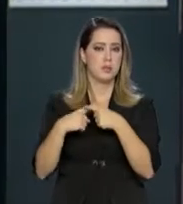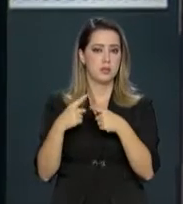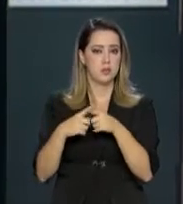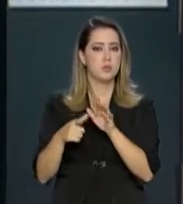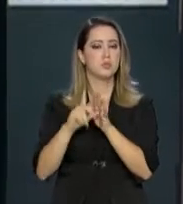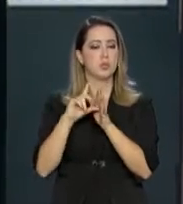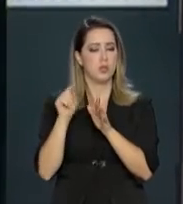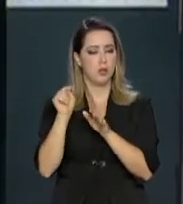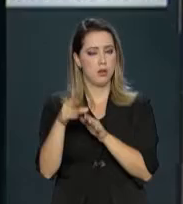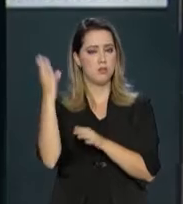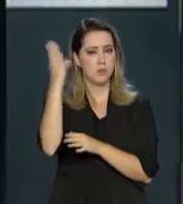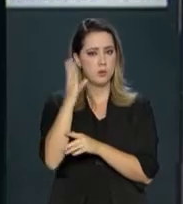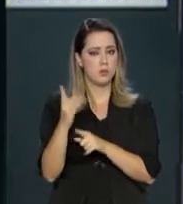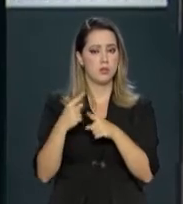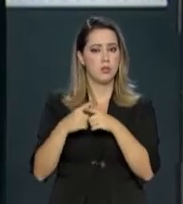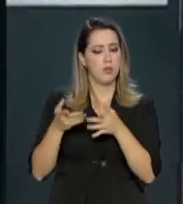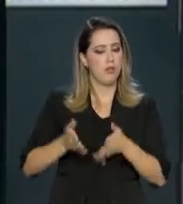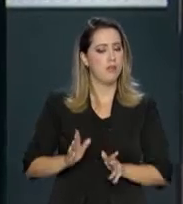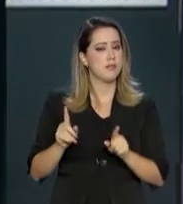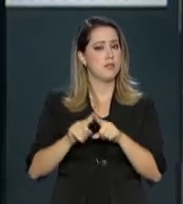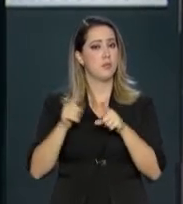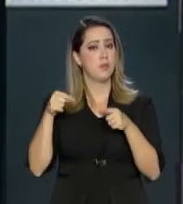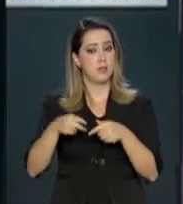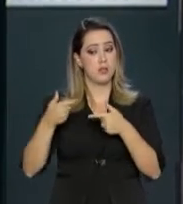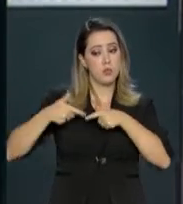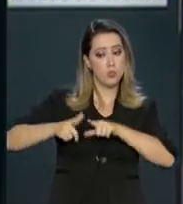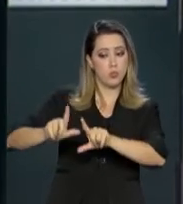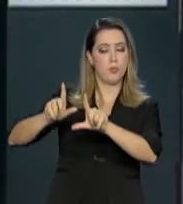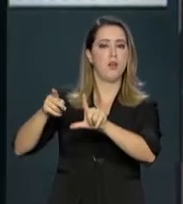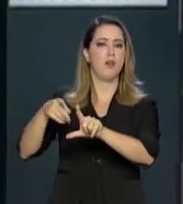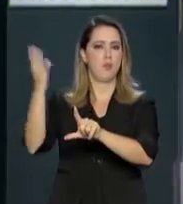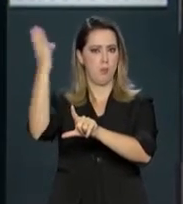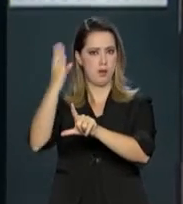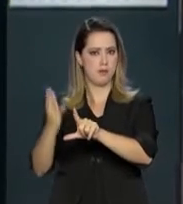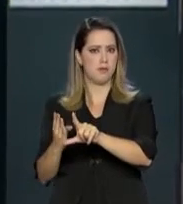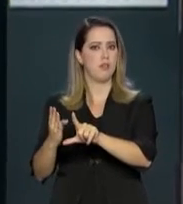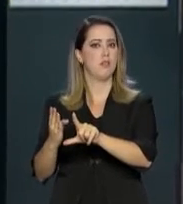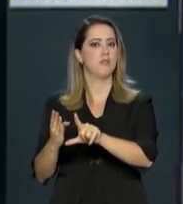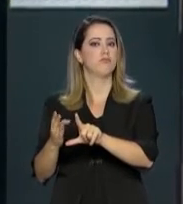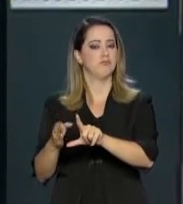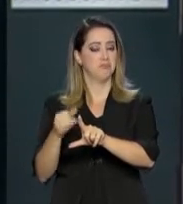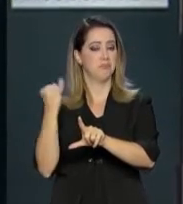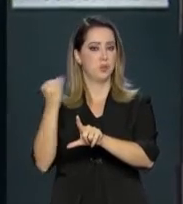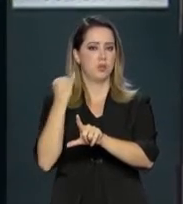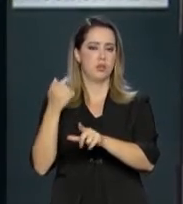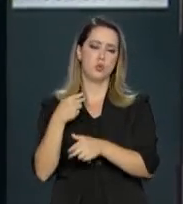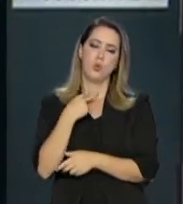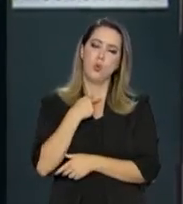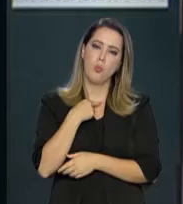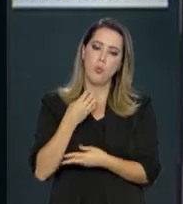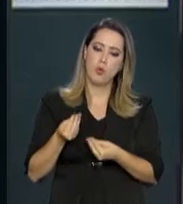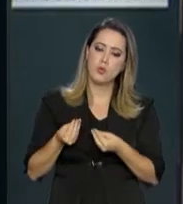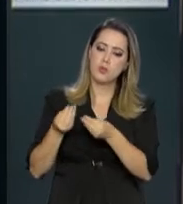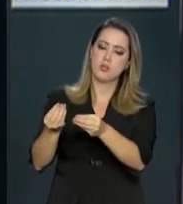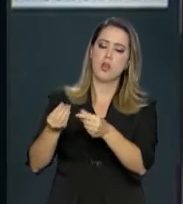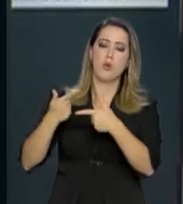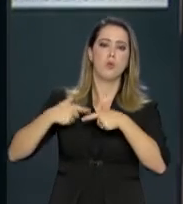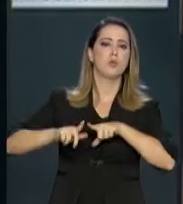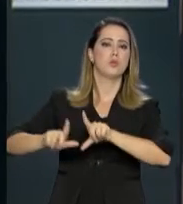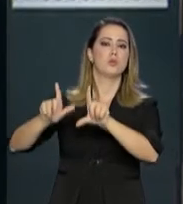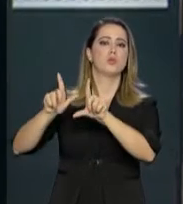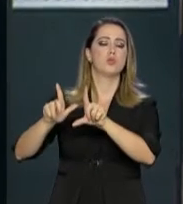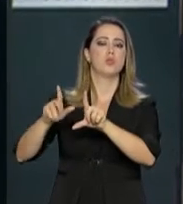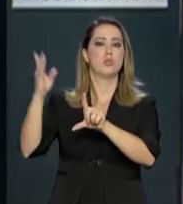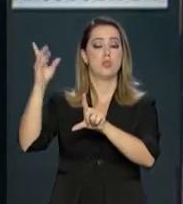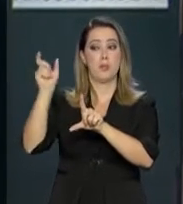do título maior que aqui foi dito. Eu não posso conceder o título de brasileiro do